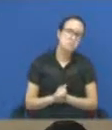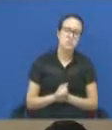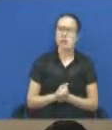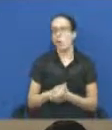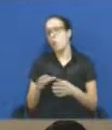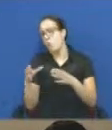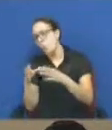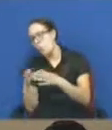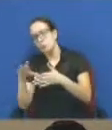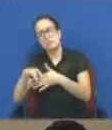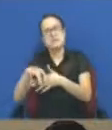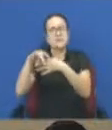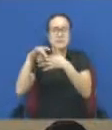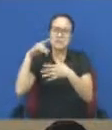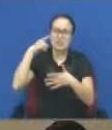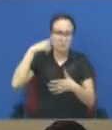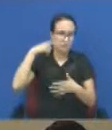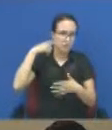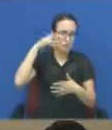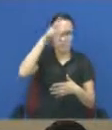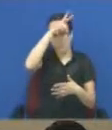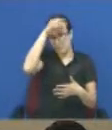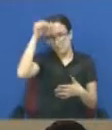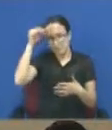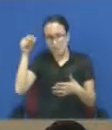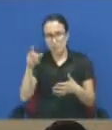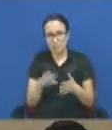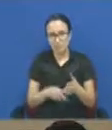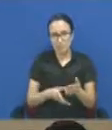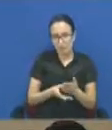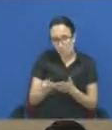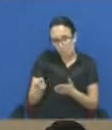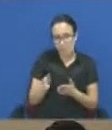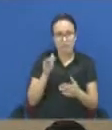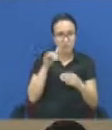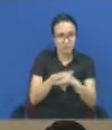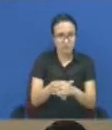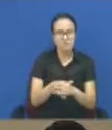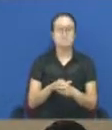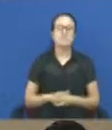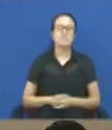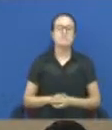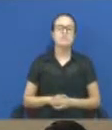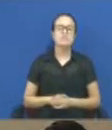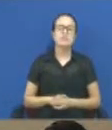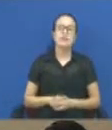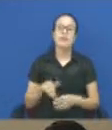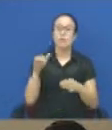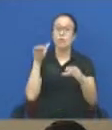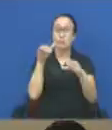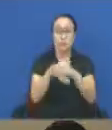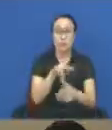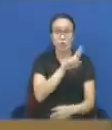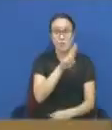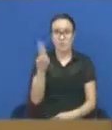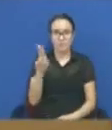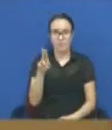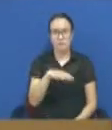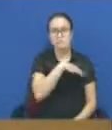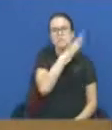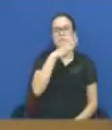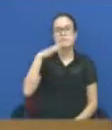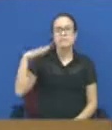do executivo deseja encaminhar a votação? Não havendo, o requerimento vai à votação e a votação é nominal. Vereador